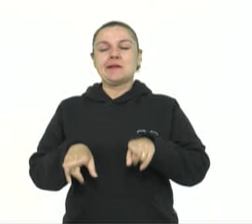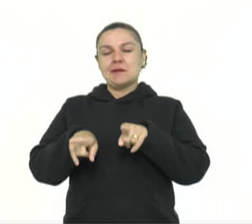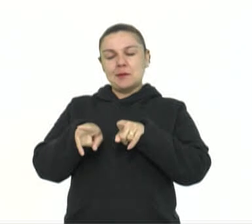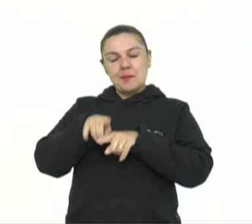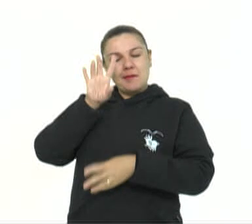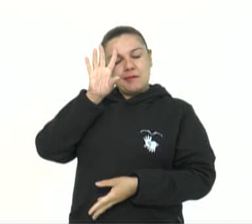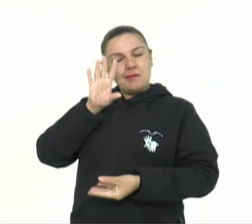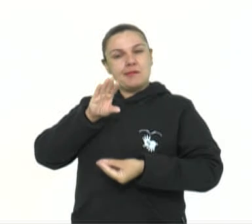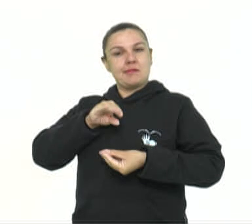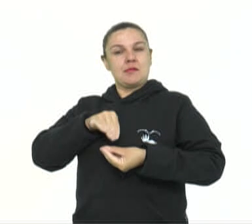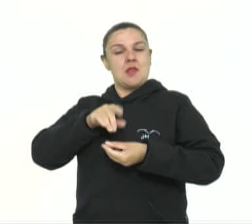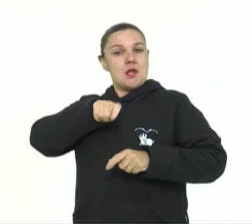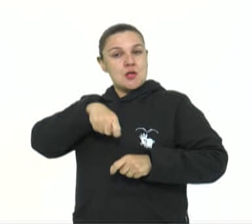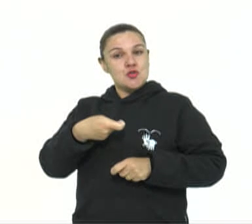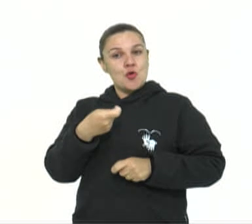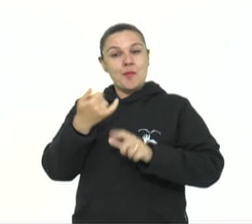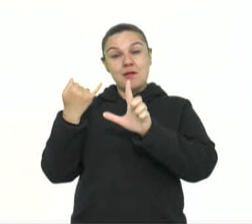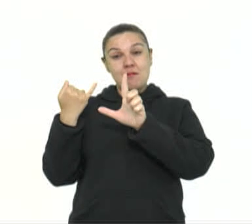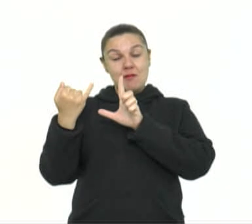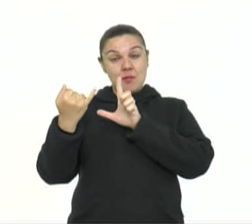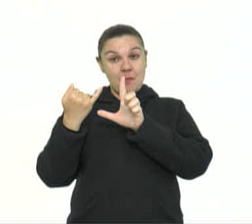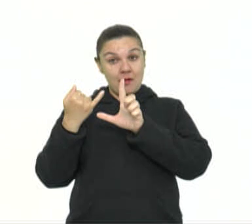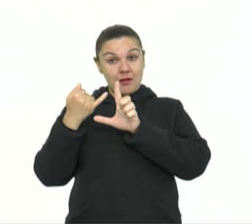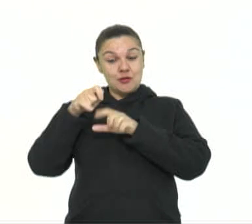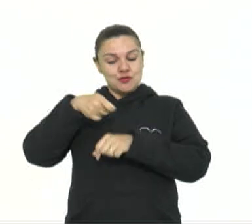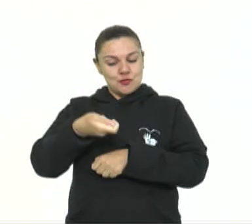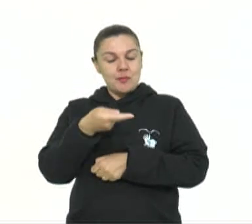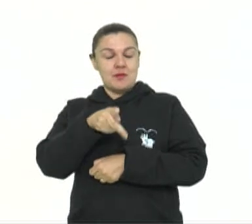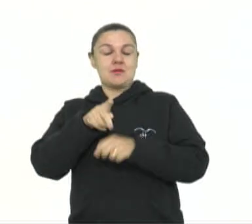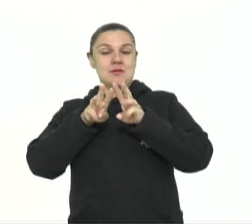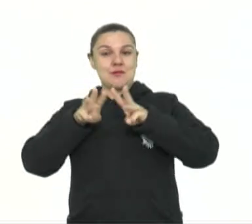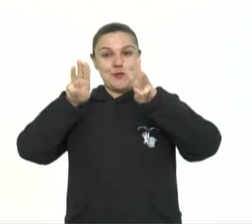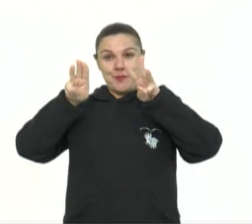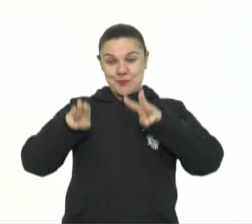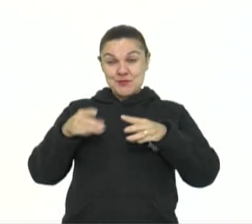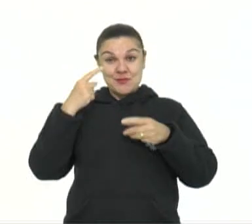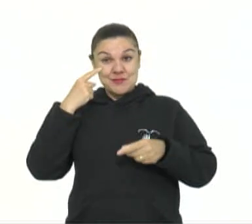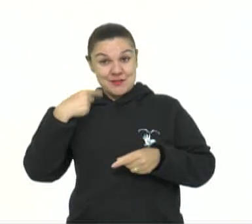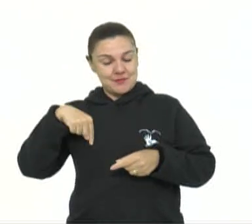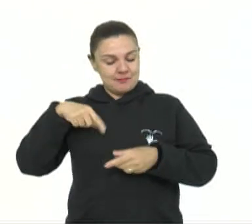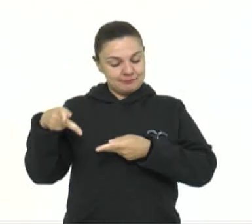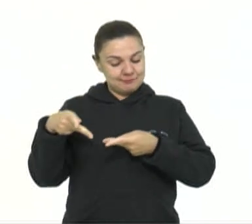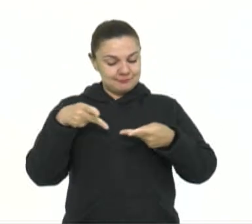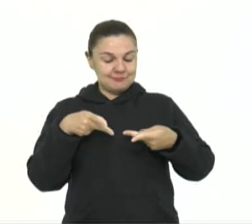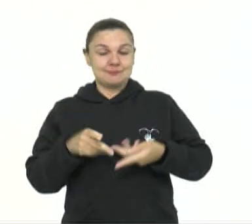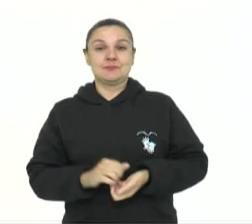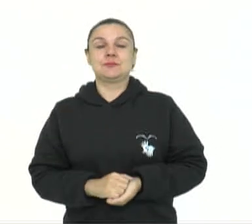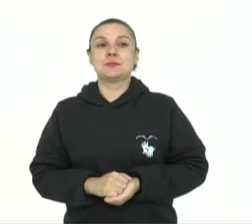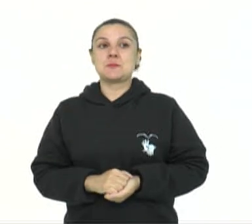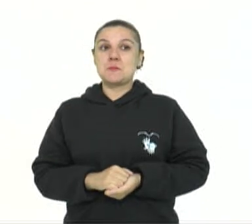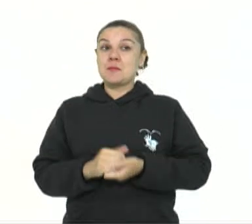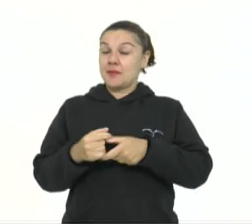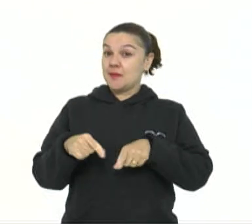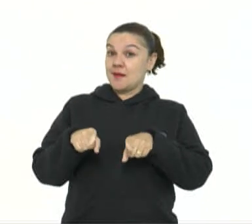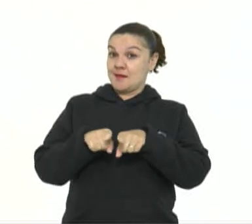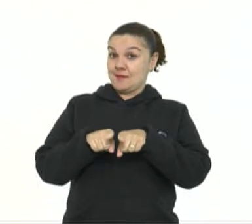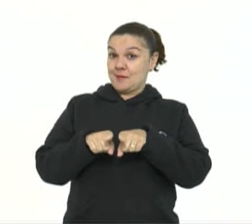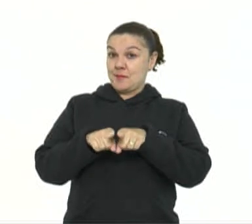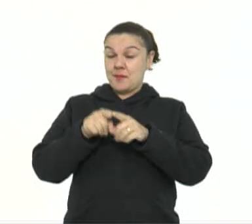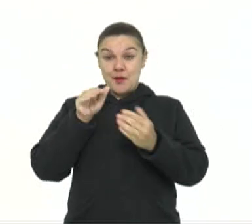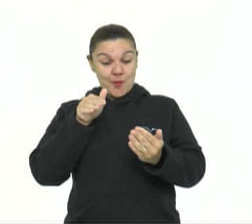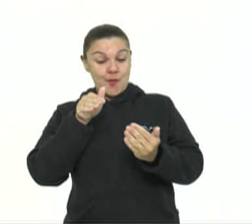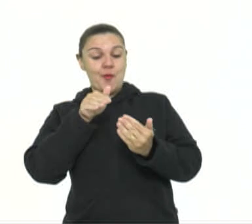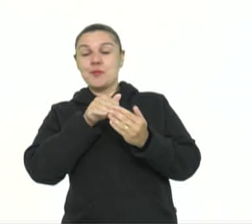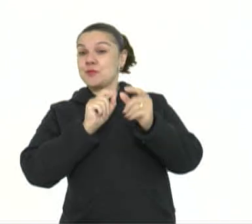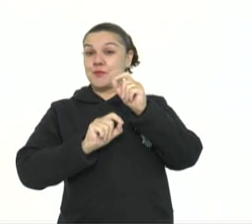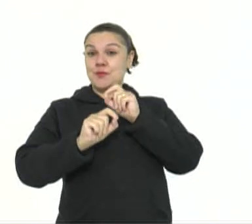de imagens a partir desse museu online que nós visitaremos. Também temos como